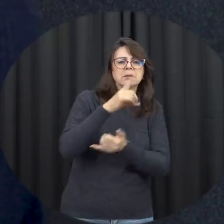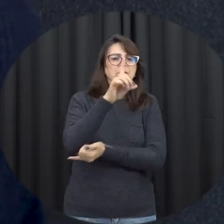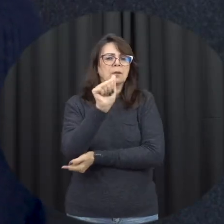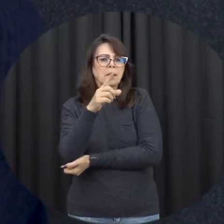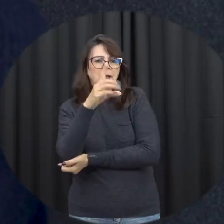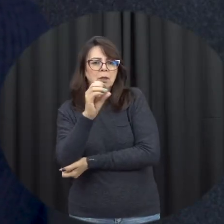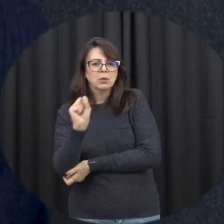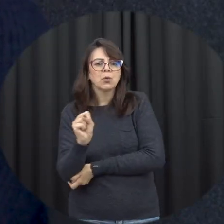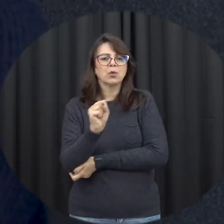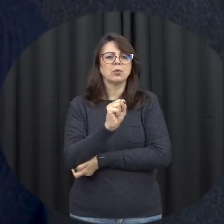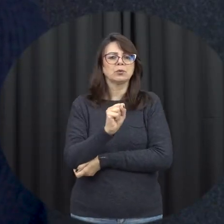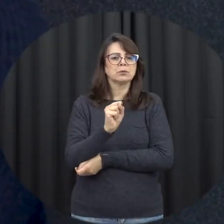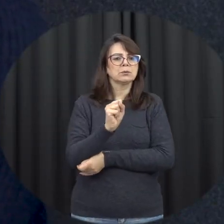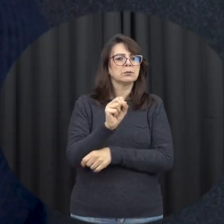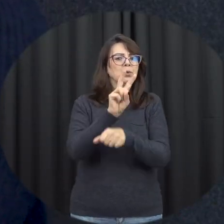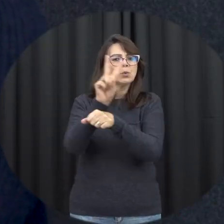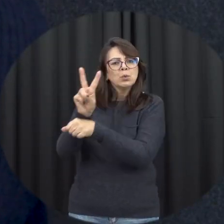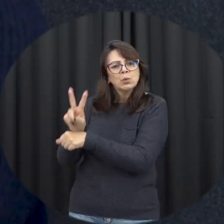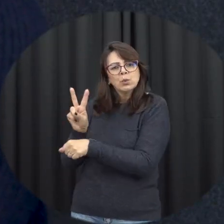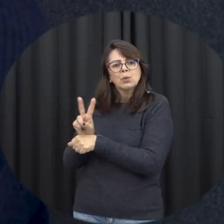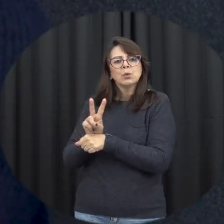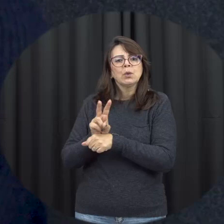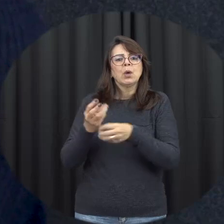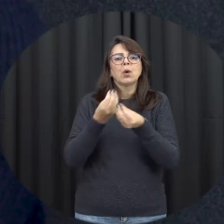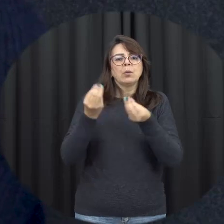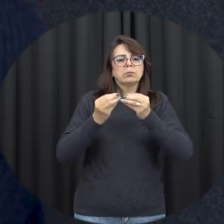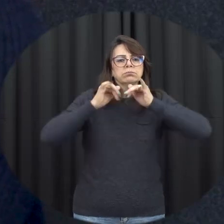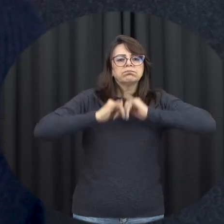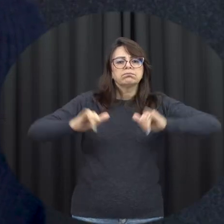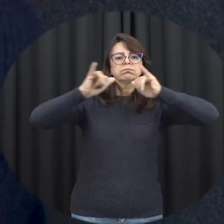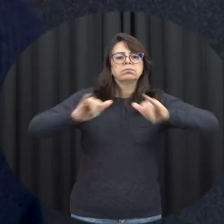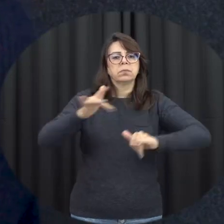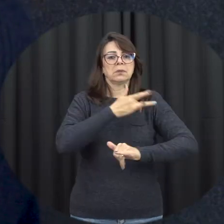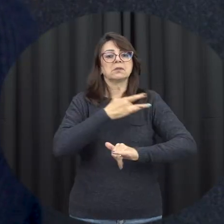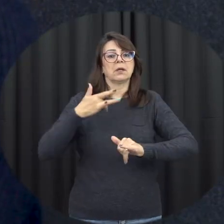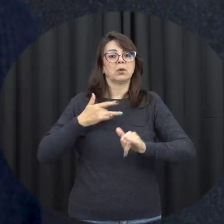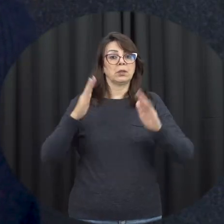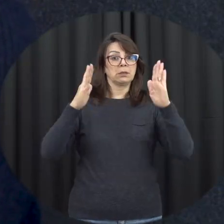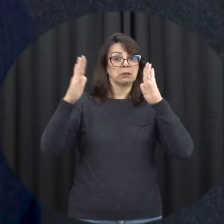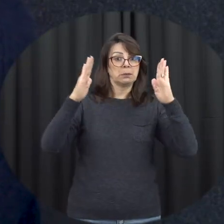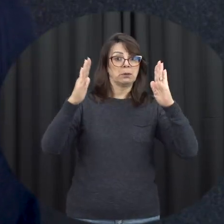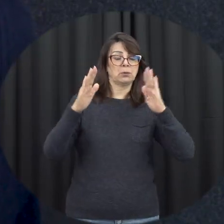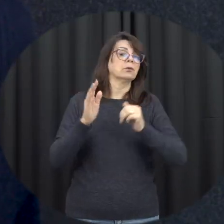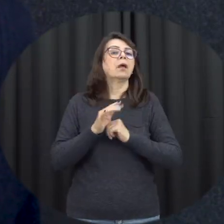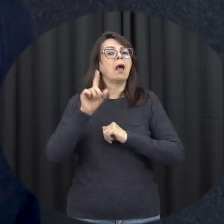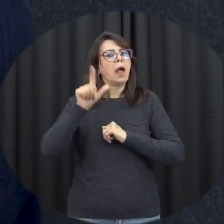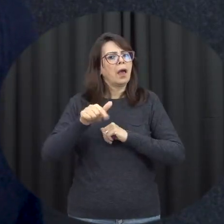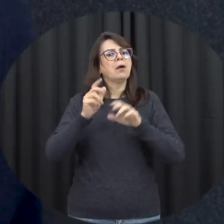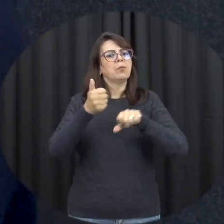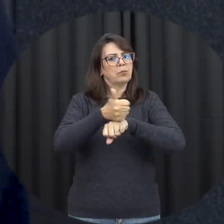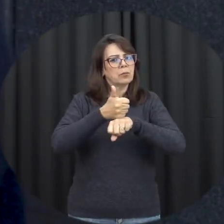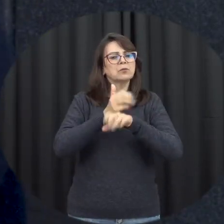os dados, com algumas medidas de como promover a saúde nesse período.